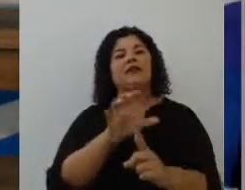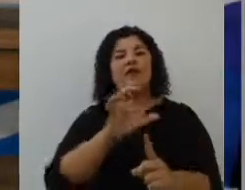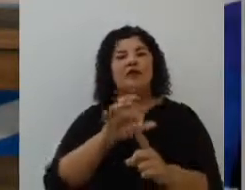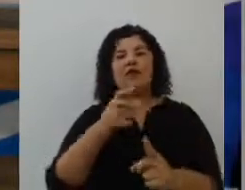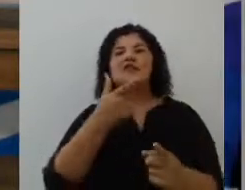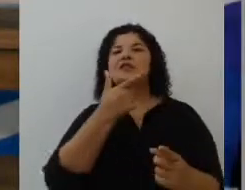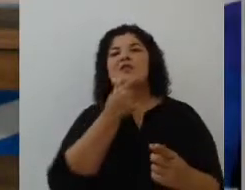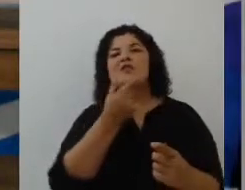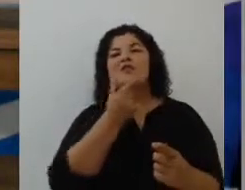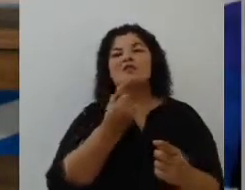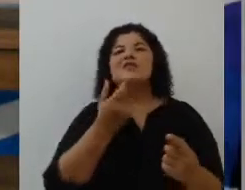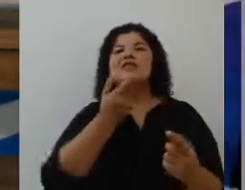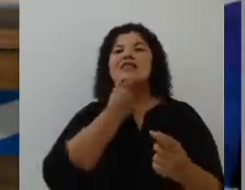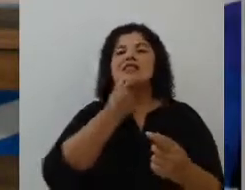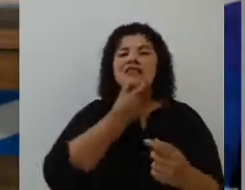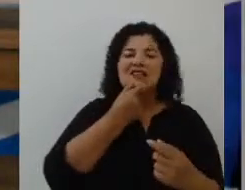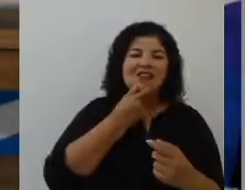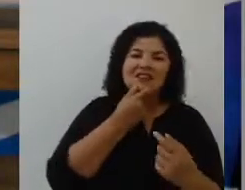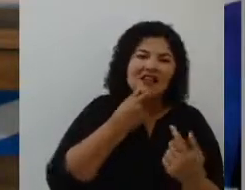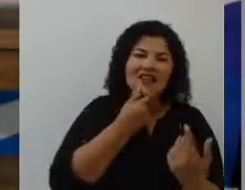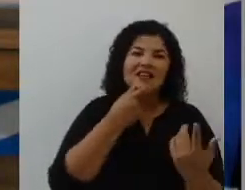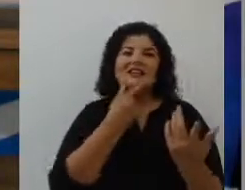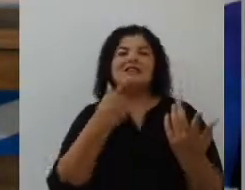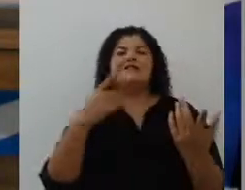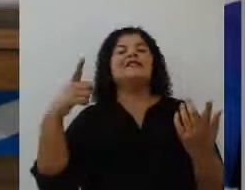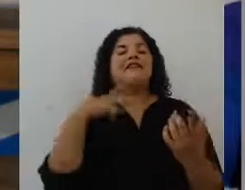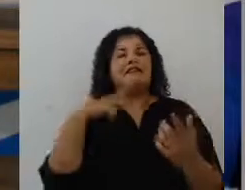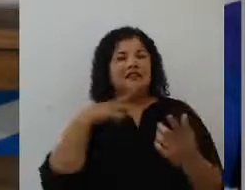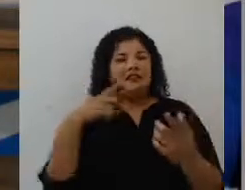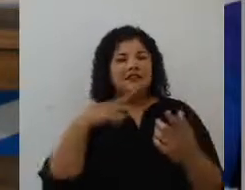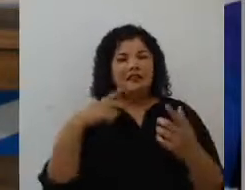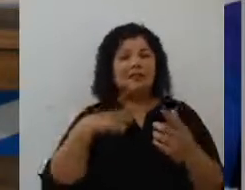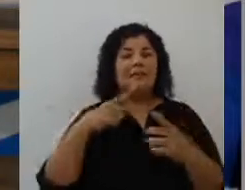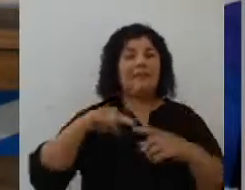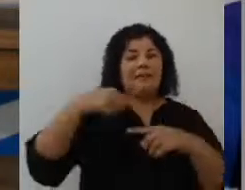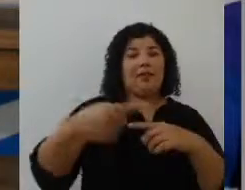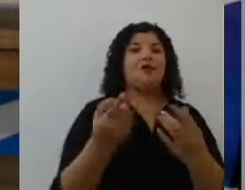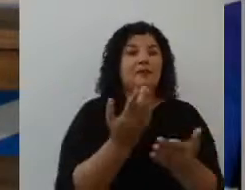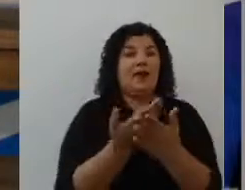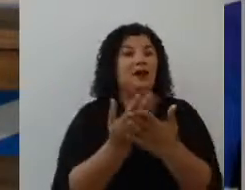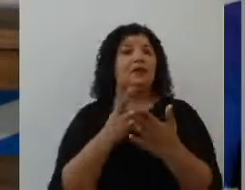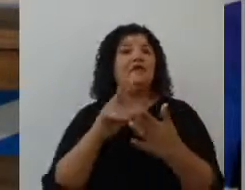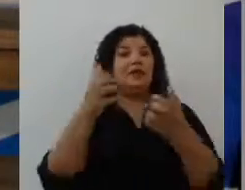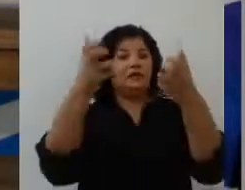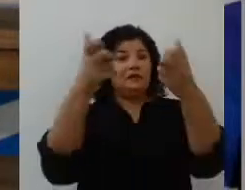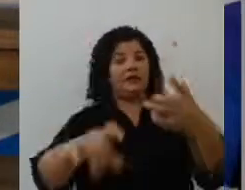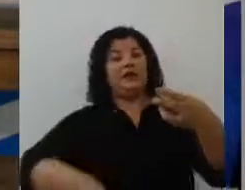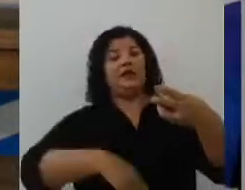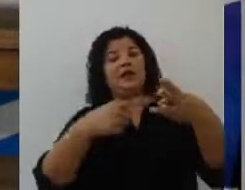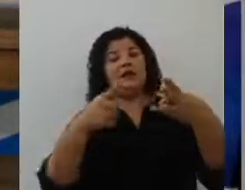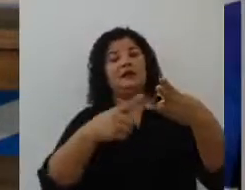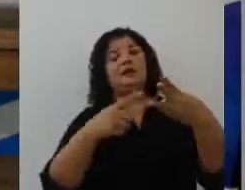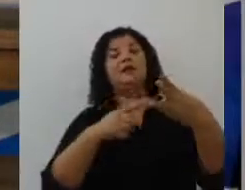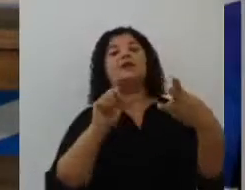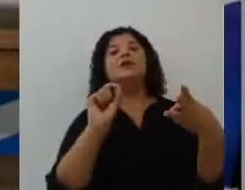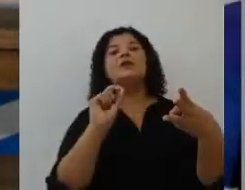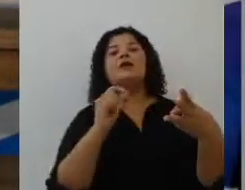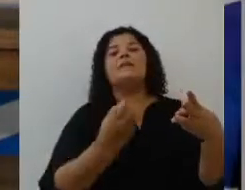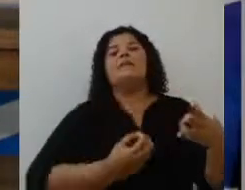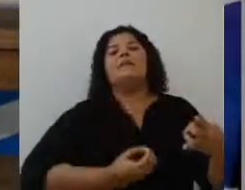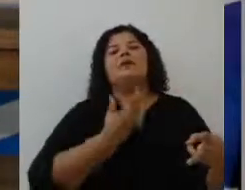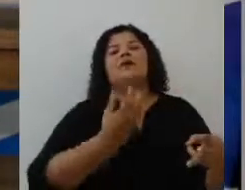Lord Byron, tema da nossa próxima aula, você fica ligado, a próxima aula do 2º ano, né? E a terceira geração da